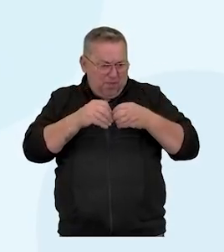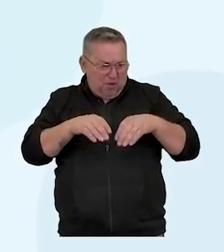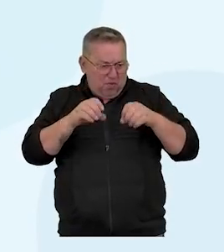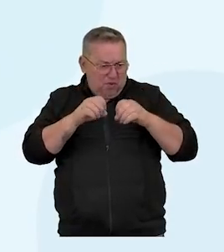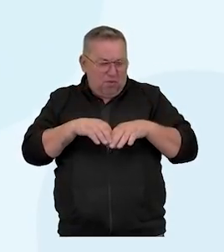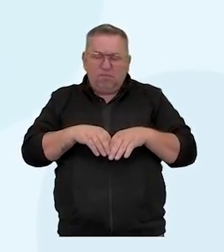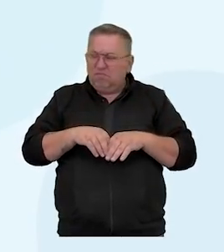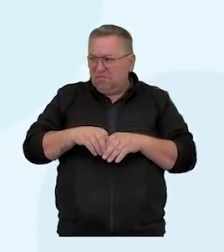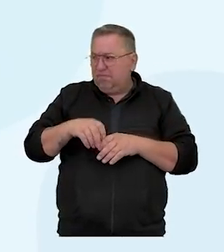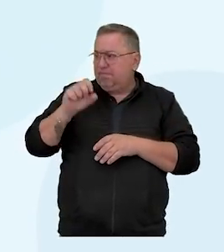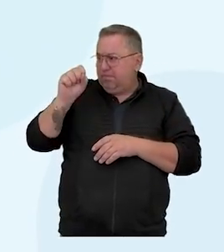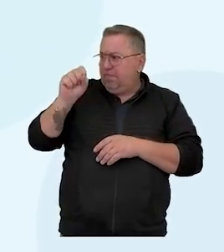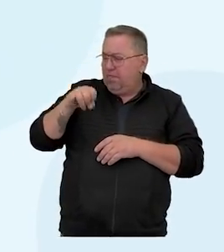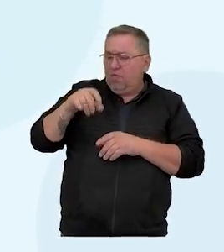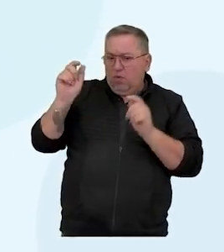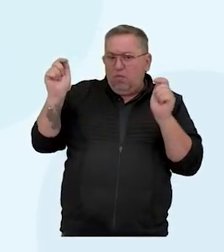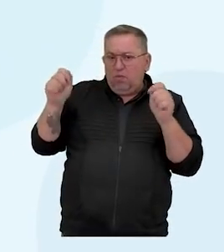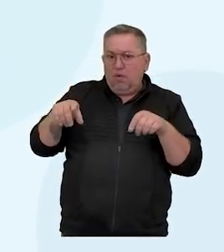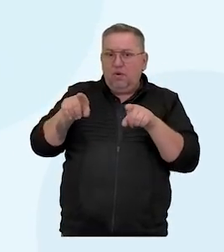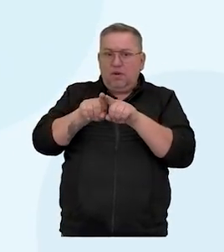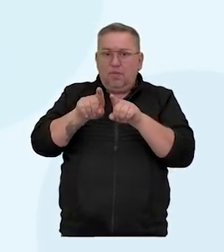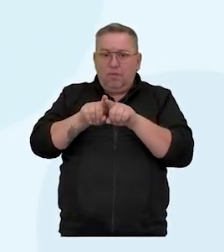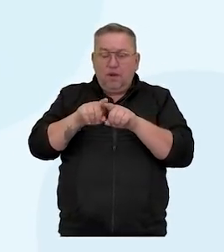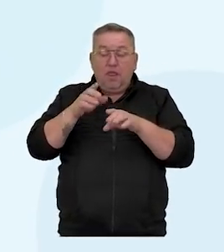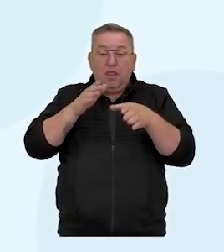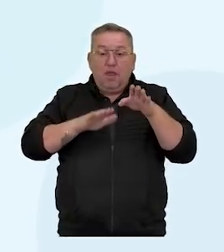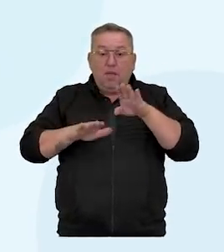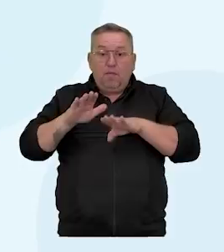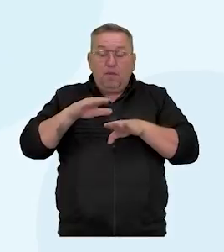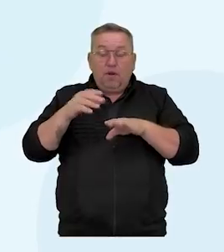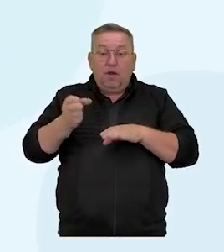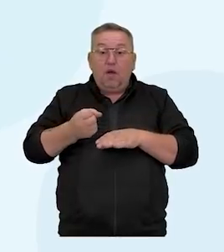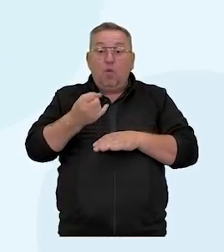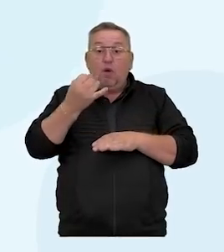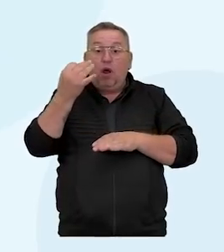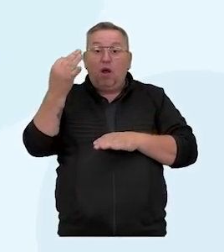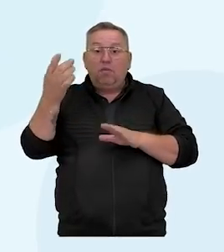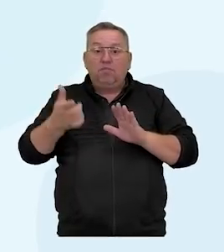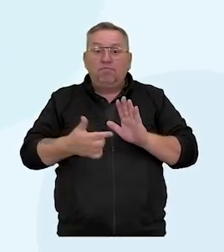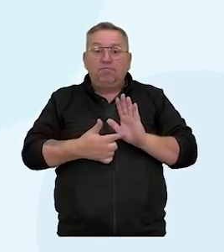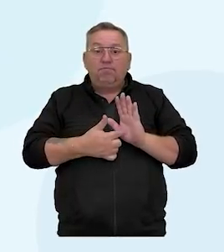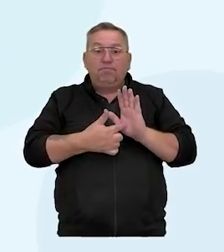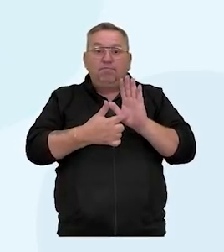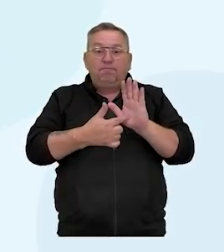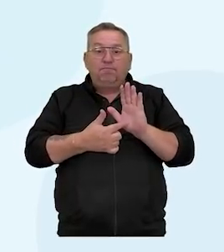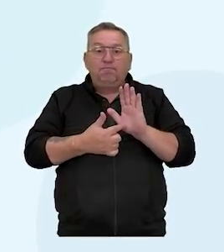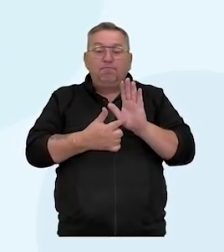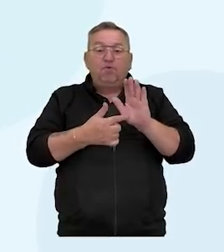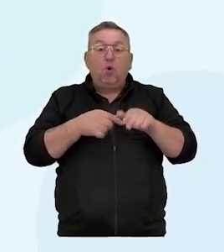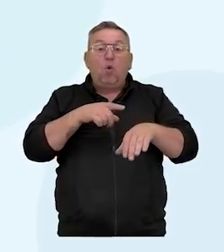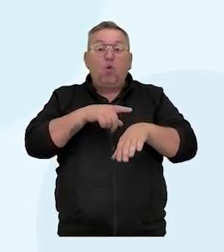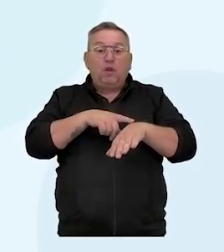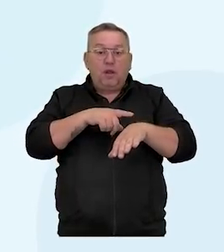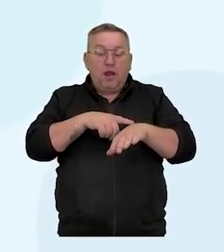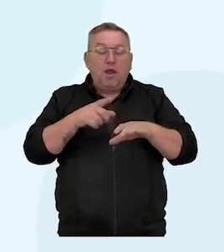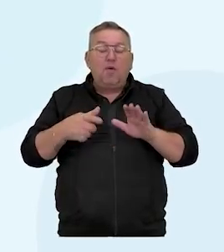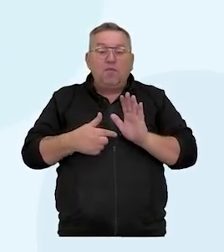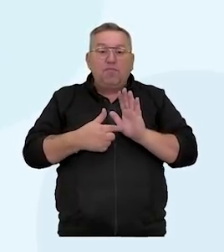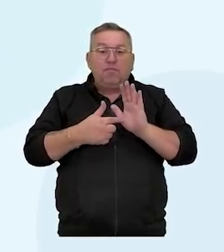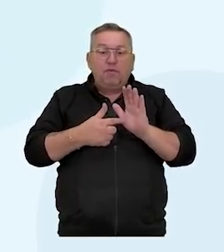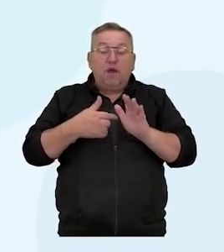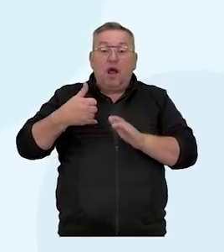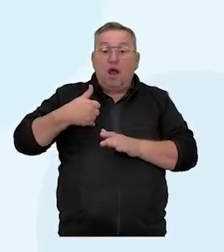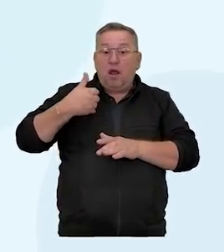Sim, pode prejudicar, a depender do tamanho dessa exposição, da frequência dessa exposição, da idade